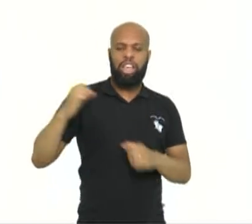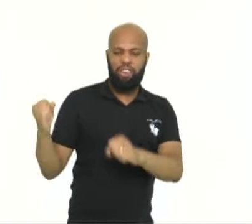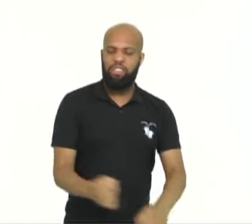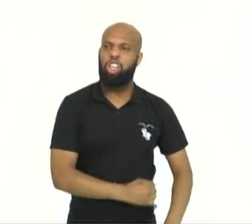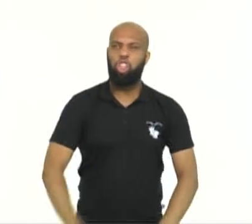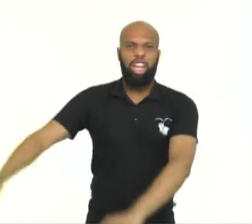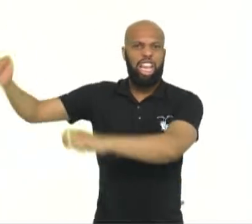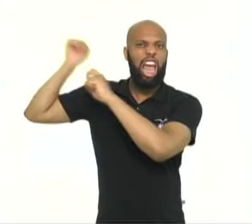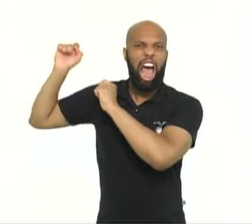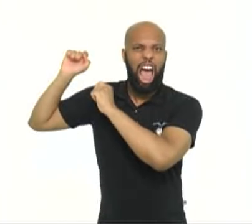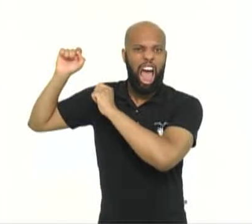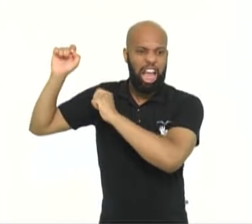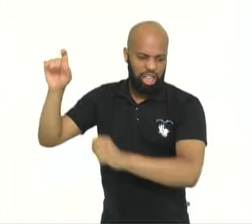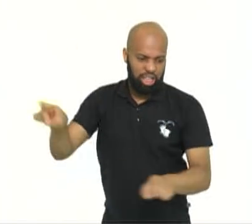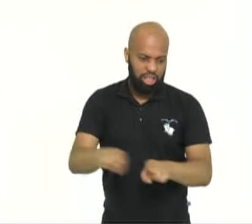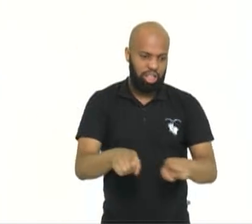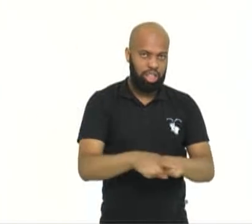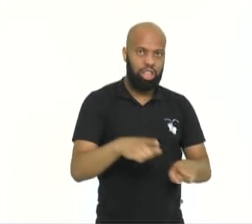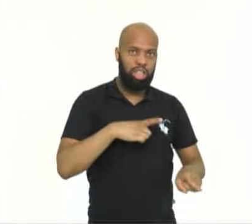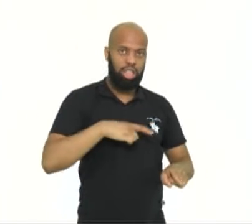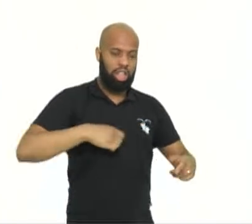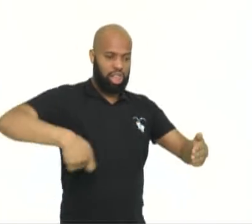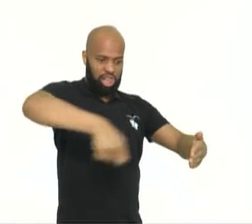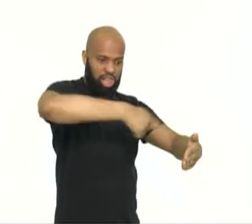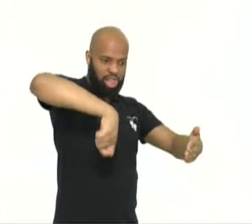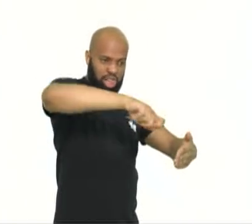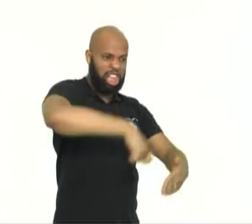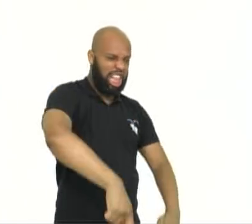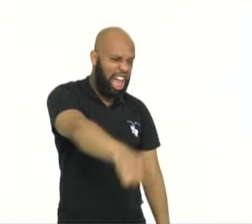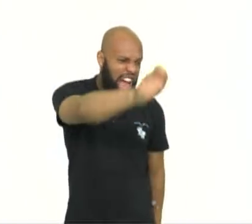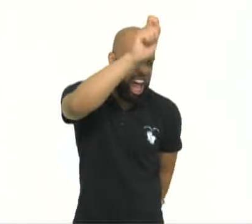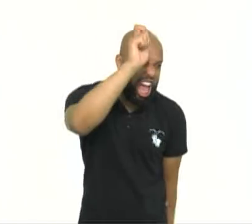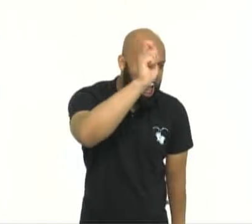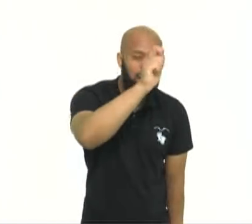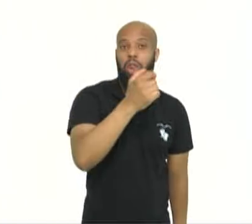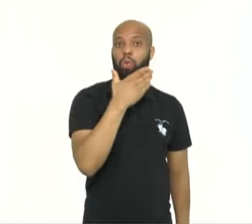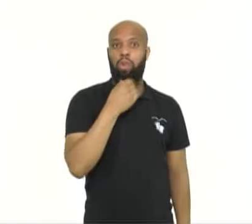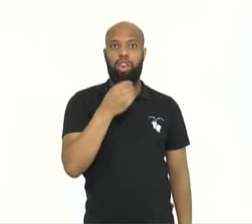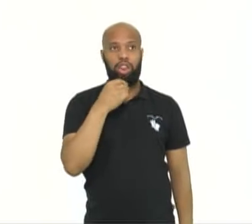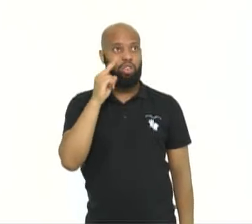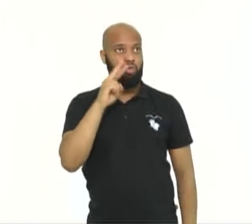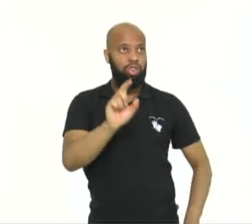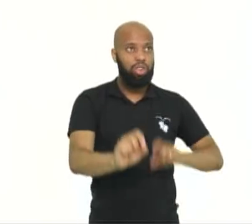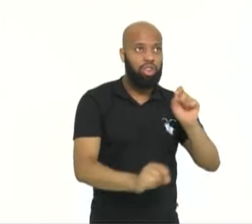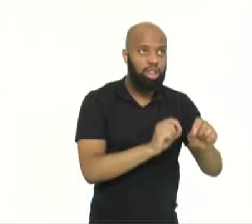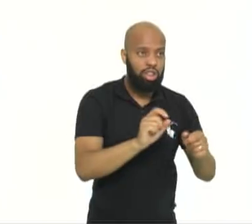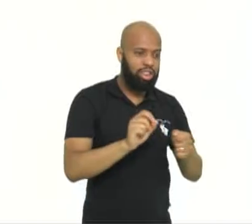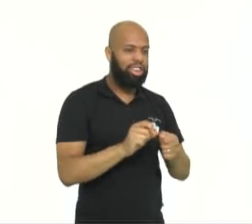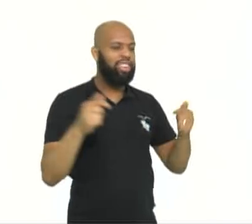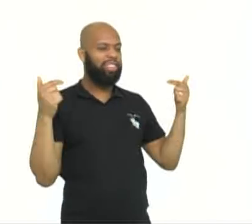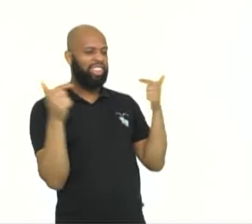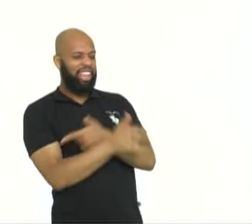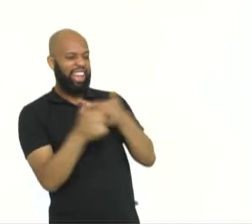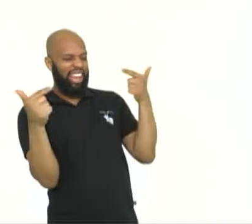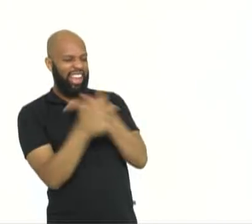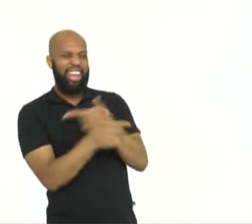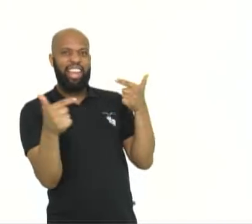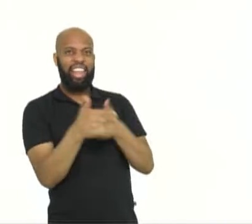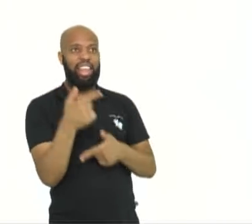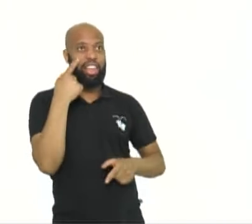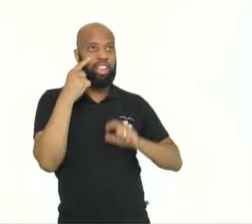vassouras, outros a sua pá de mexer marmelada, e os guris de longe se divertindo com os